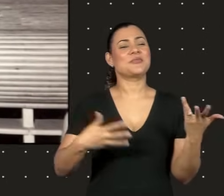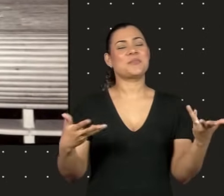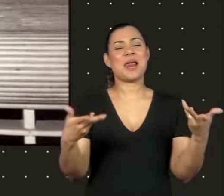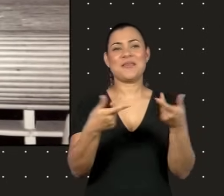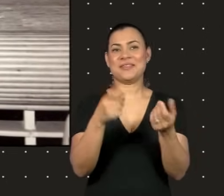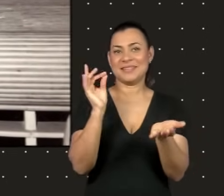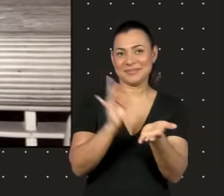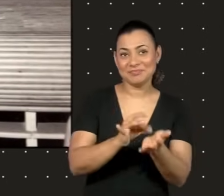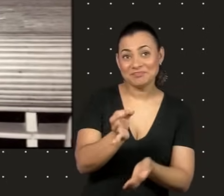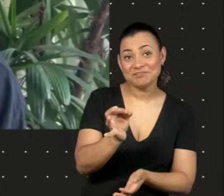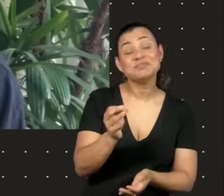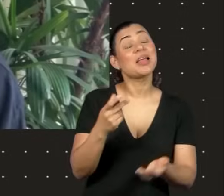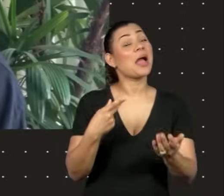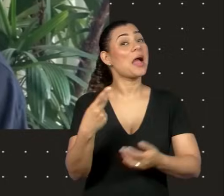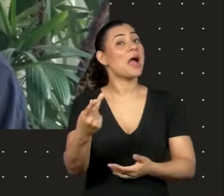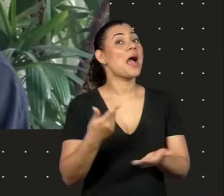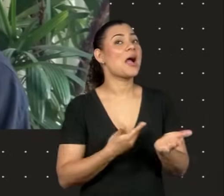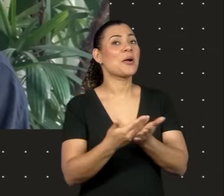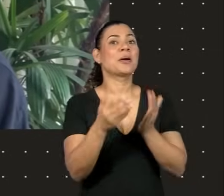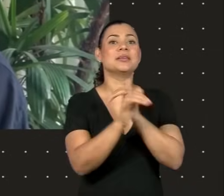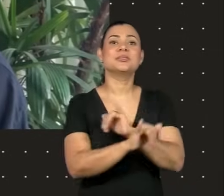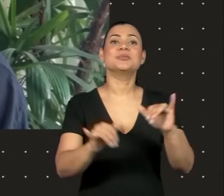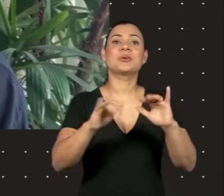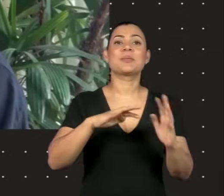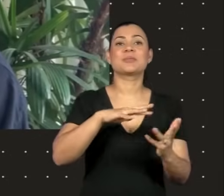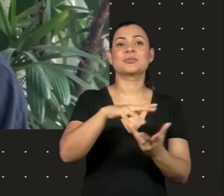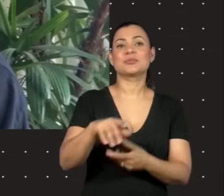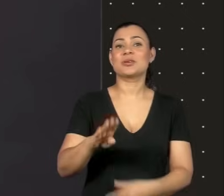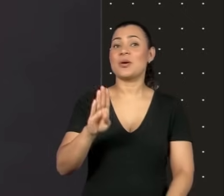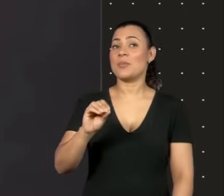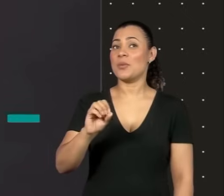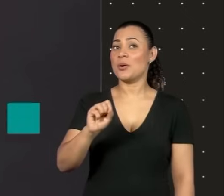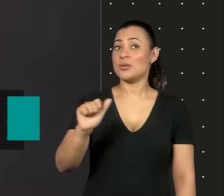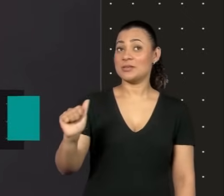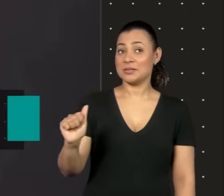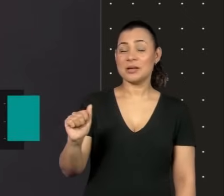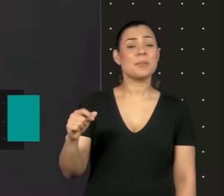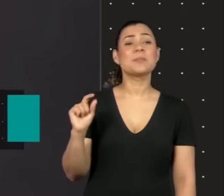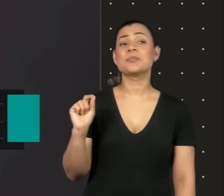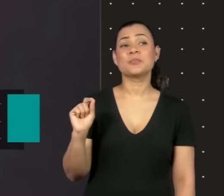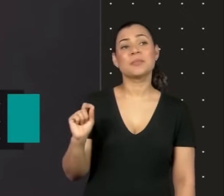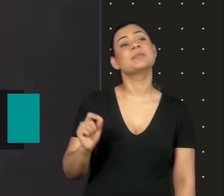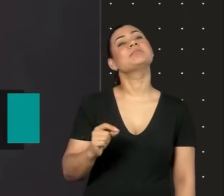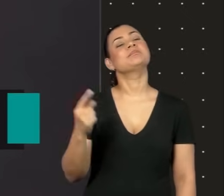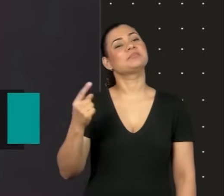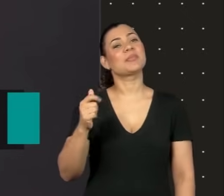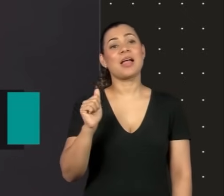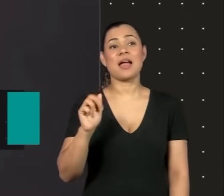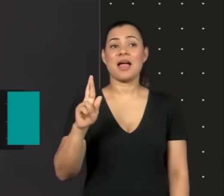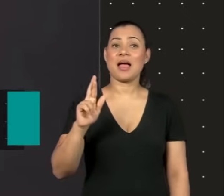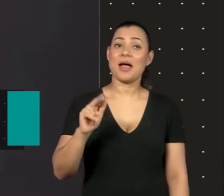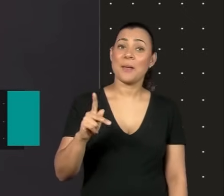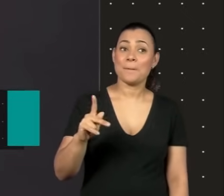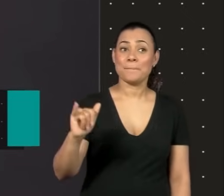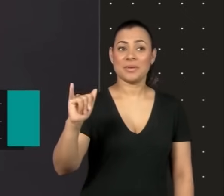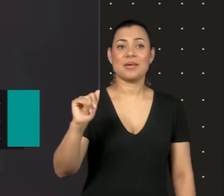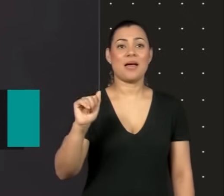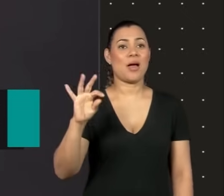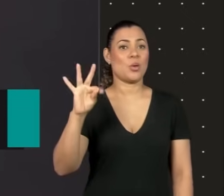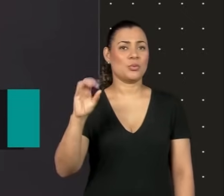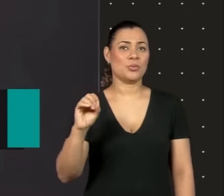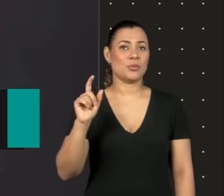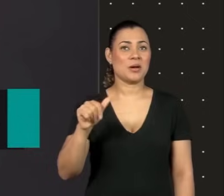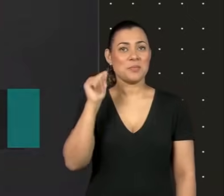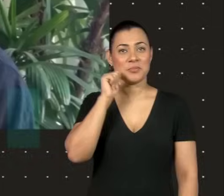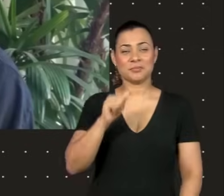Nós estamos agora num processo de divulgação mundial da Bossa Nova. Primeiro, você vai estar trazendo Arpi Alto, uma